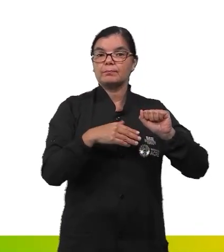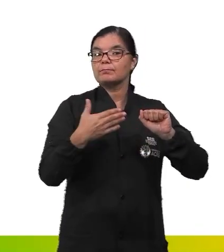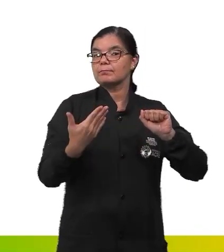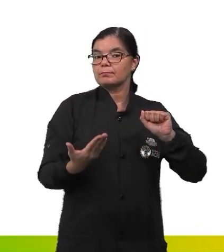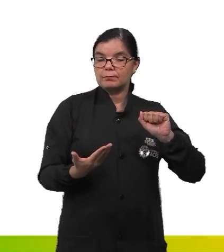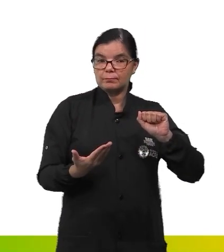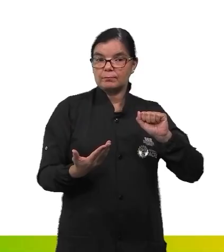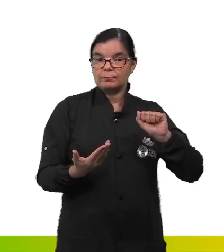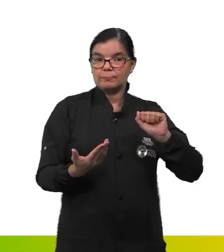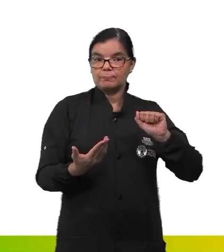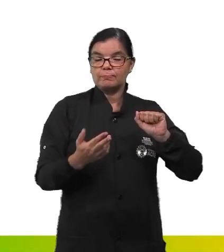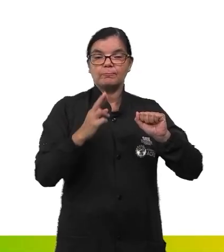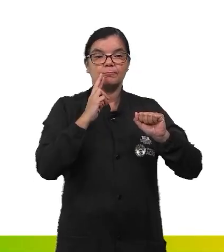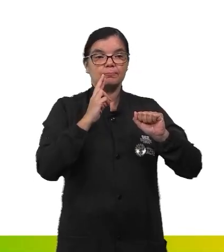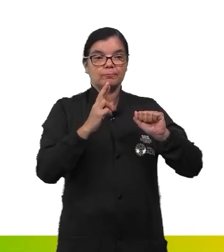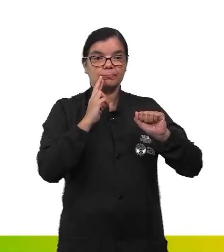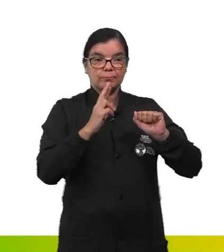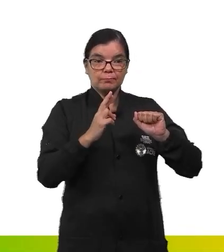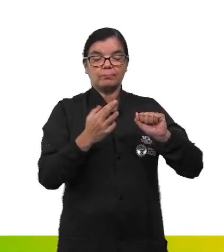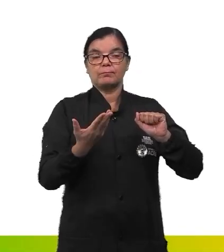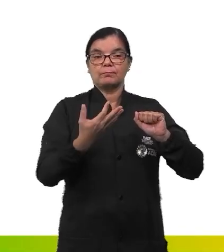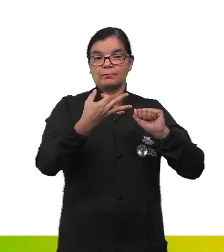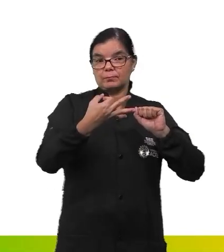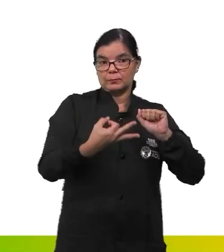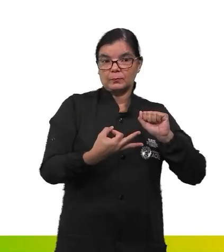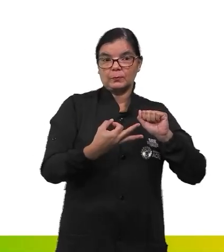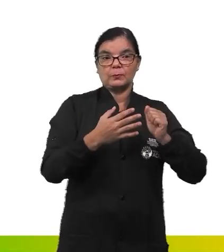gente, qual foi a mais